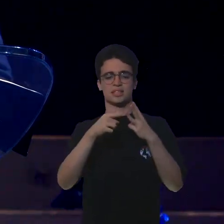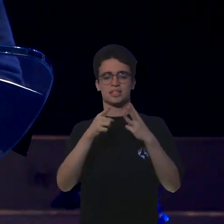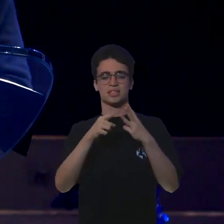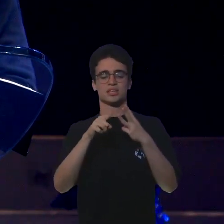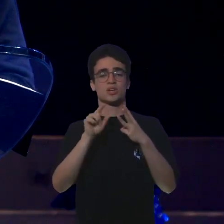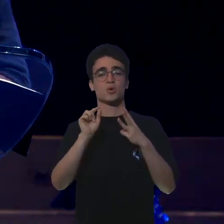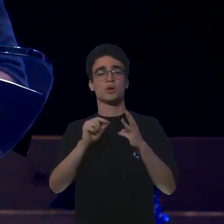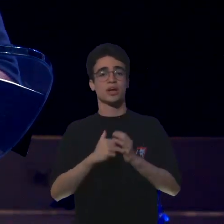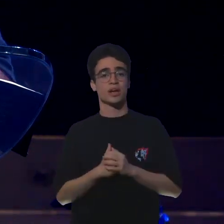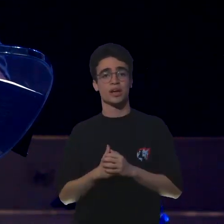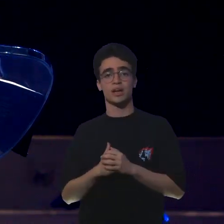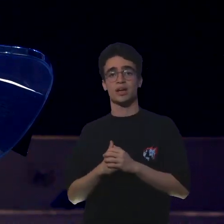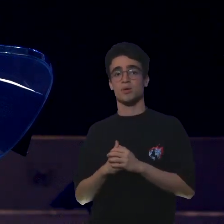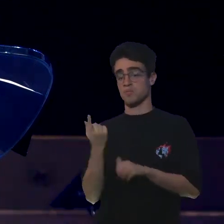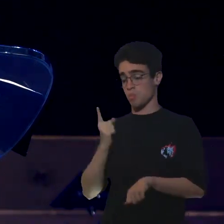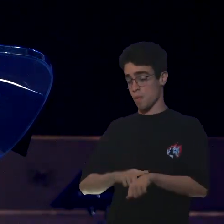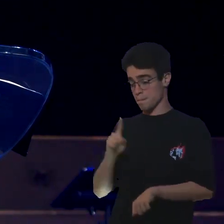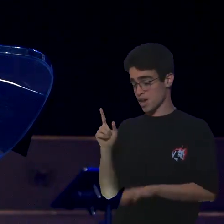na comunhão.